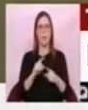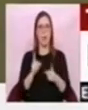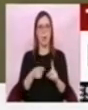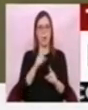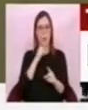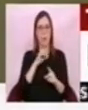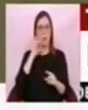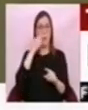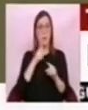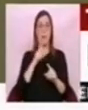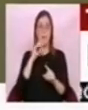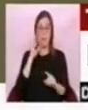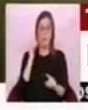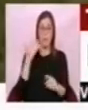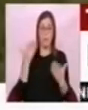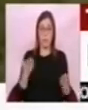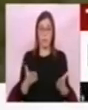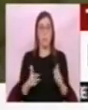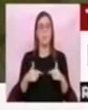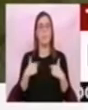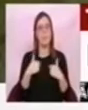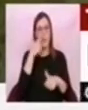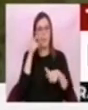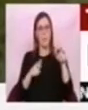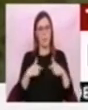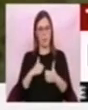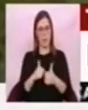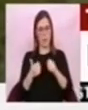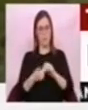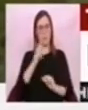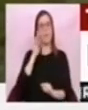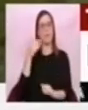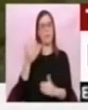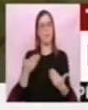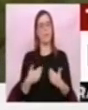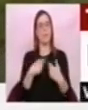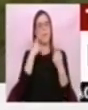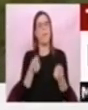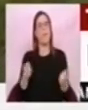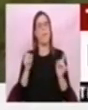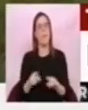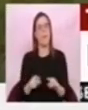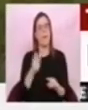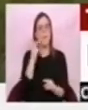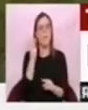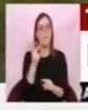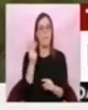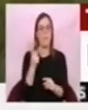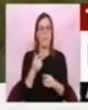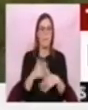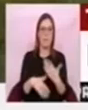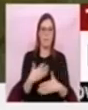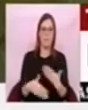podem ser danos para o futuro e a capacidade das pessoas se adaptarem no futuro e voltarem à sua vida